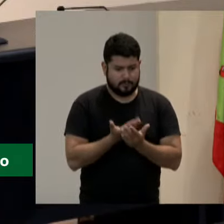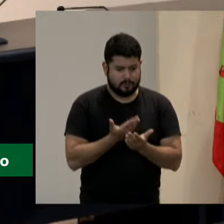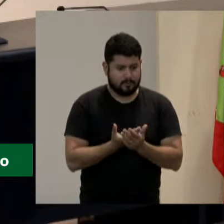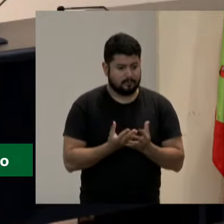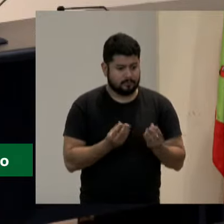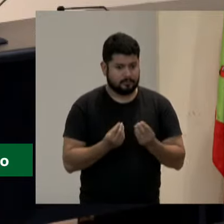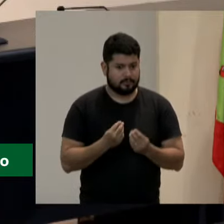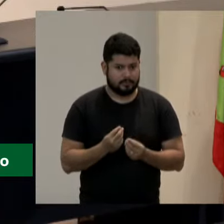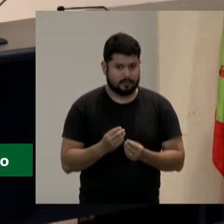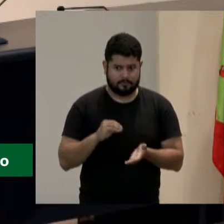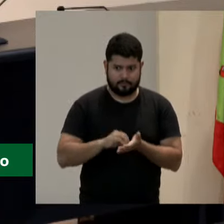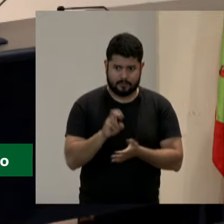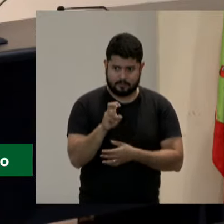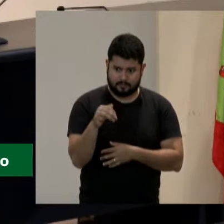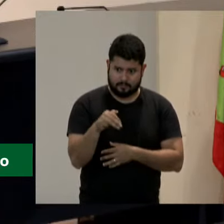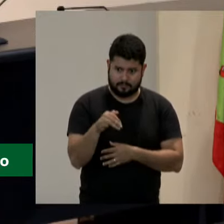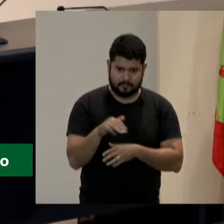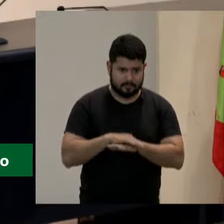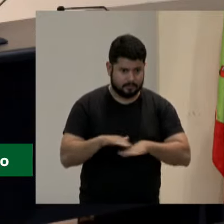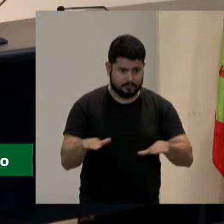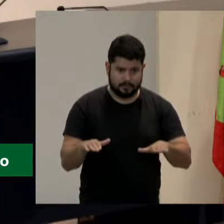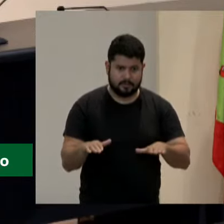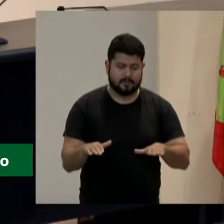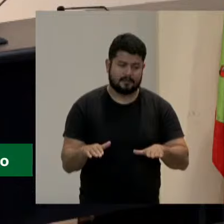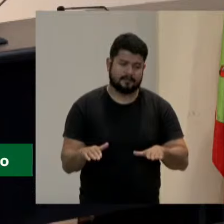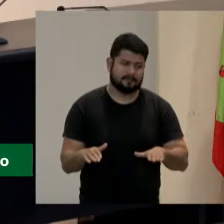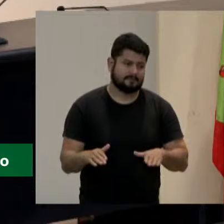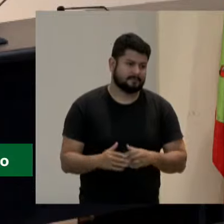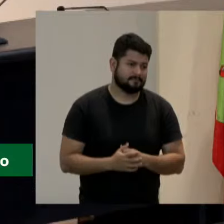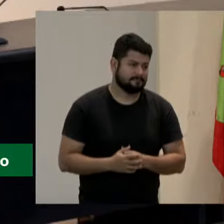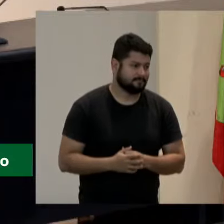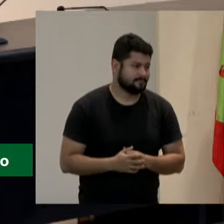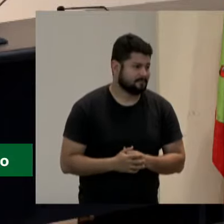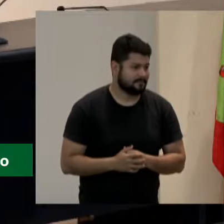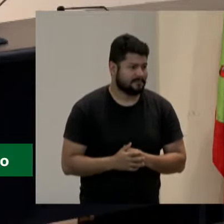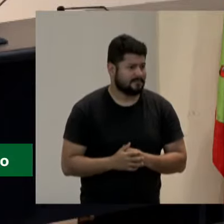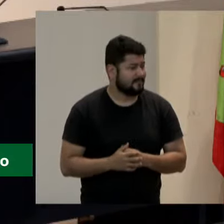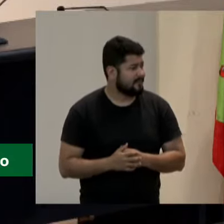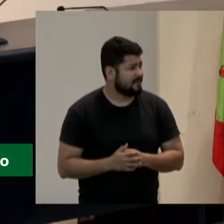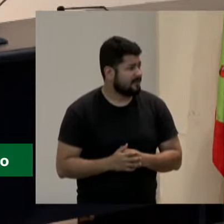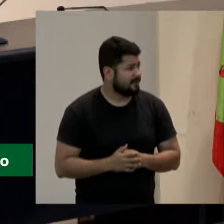5 minutos? Que bom. Ah, que ódio!